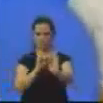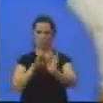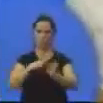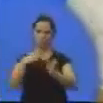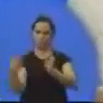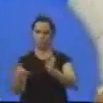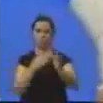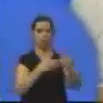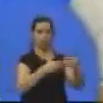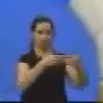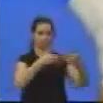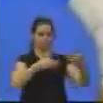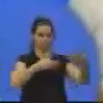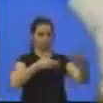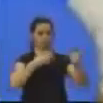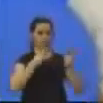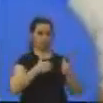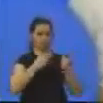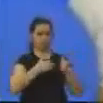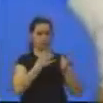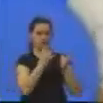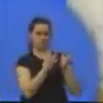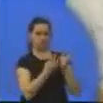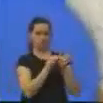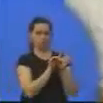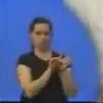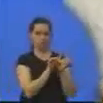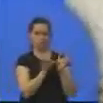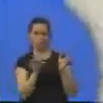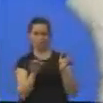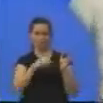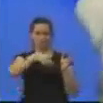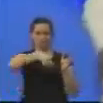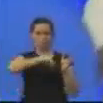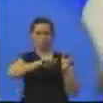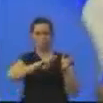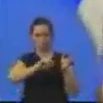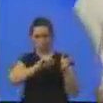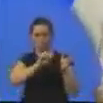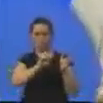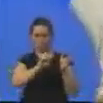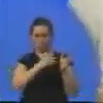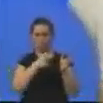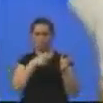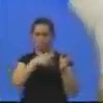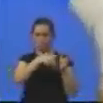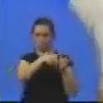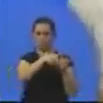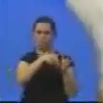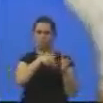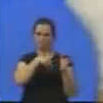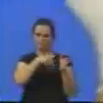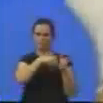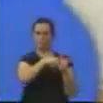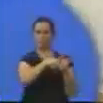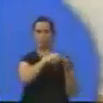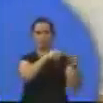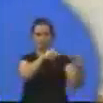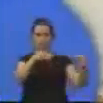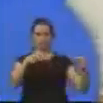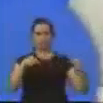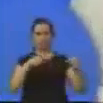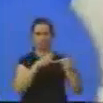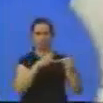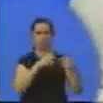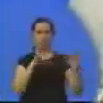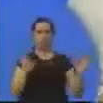seja deixado um vão de 4 metros. Porque eu quero um vão para poder entrar e sair desse terreno que